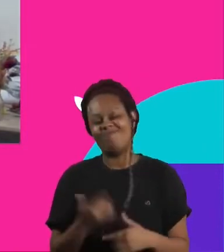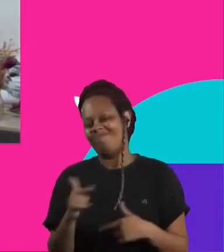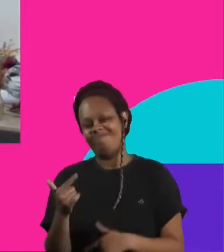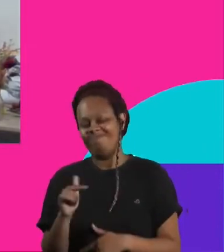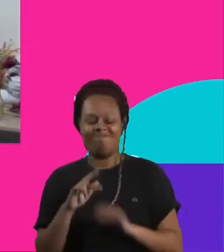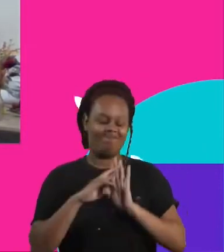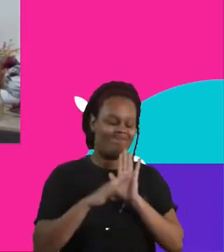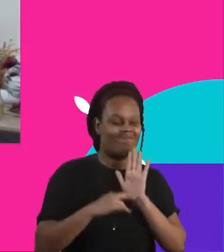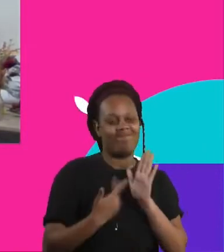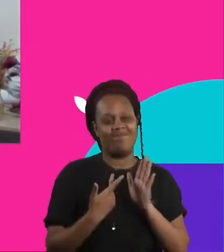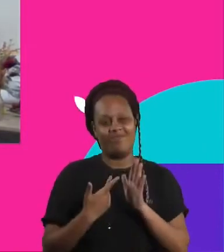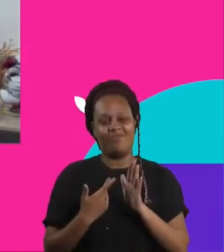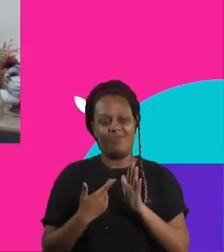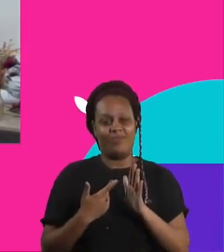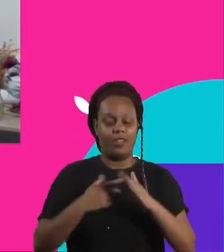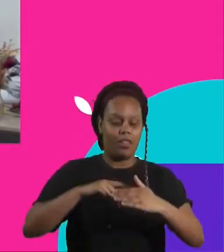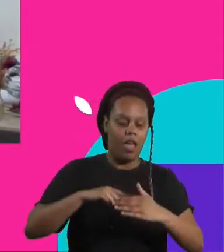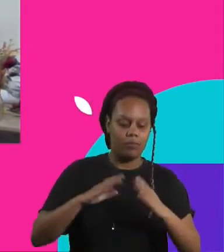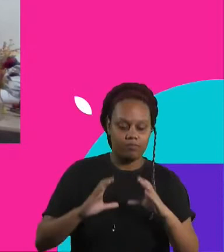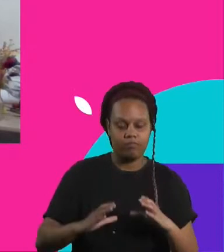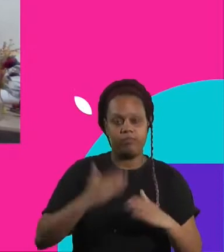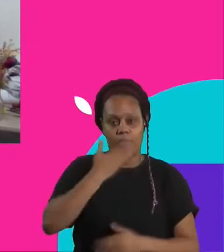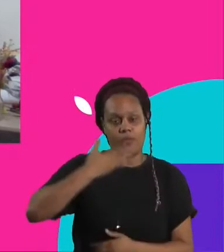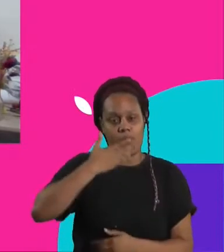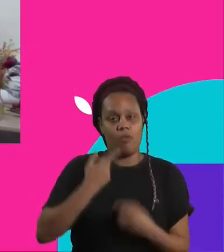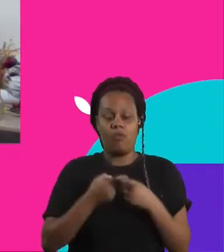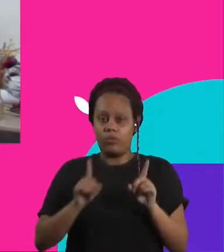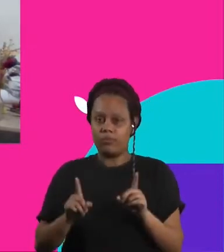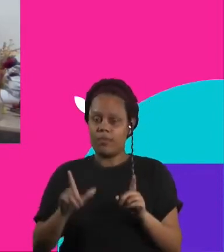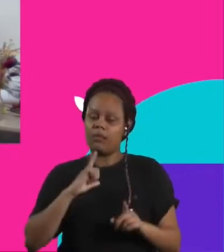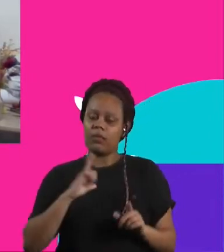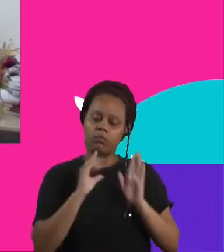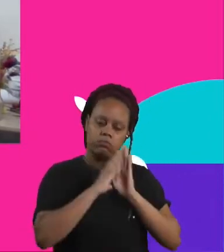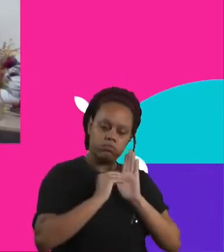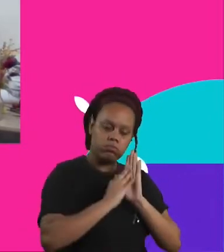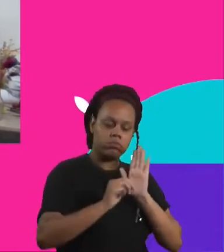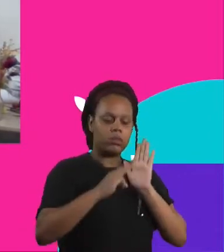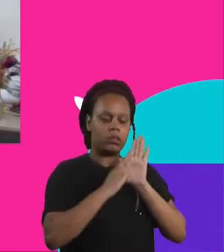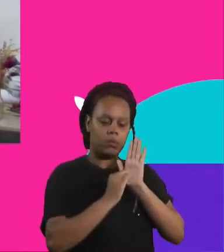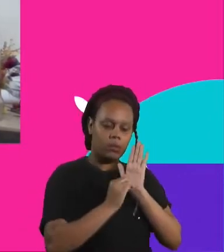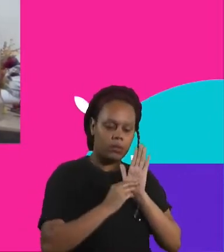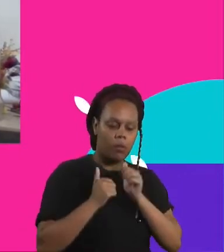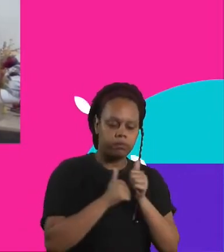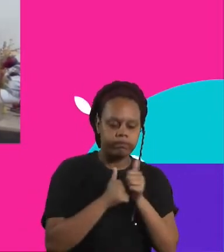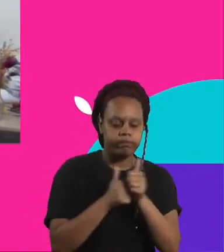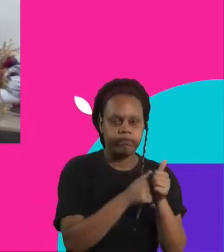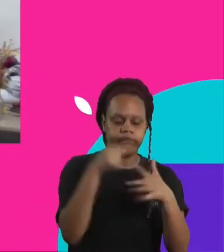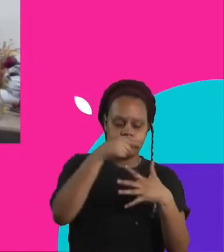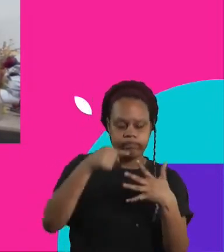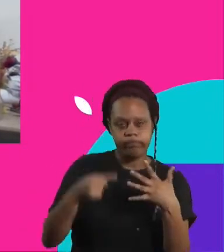fórmula de bolo, uma fórmula mágica, né, mas existe uma metodologia guiada, né, um passo a